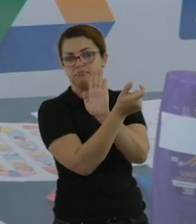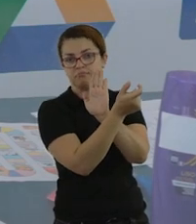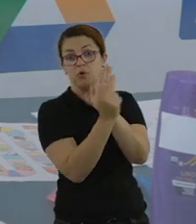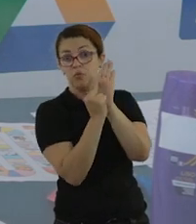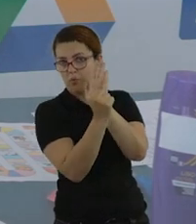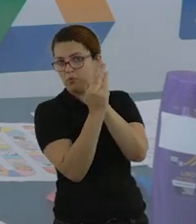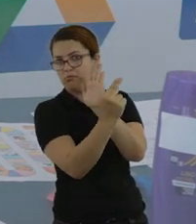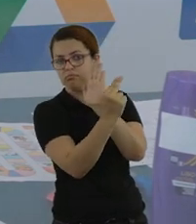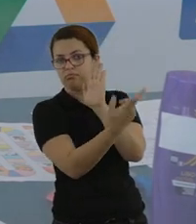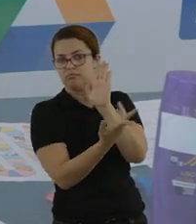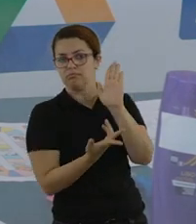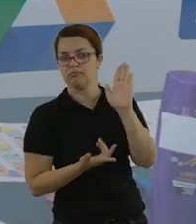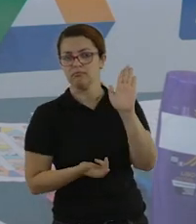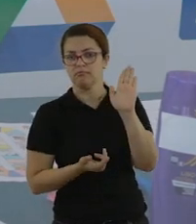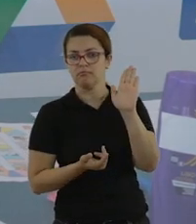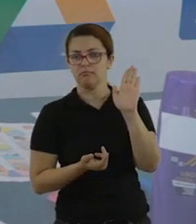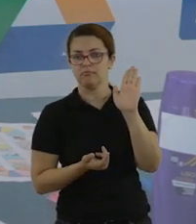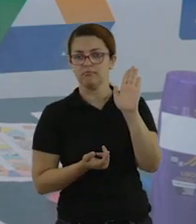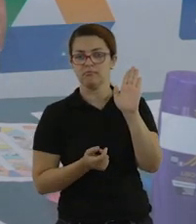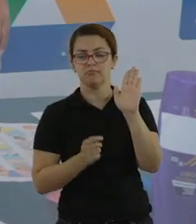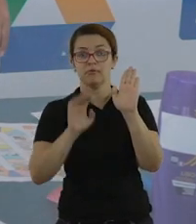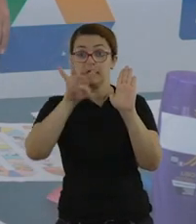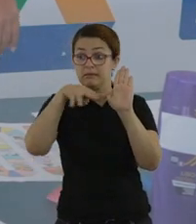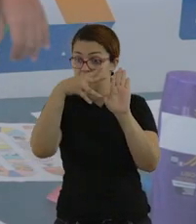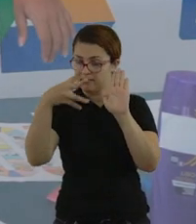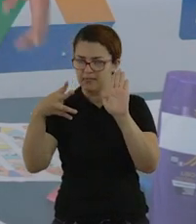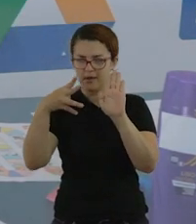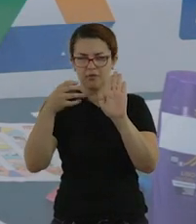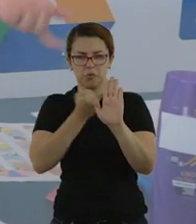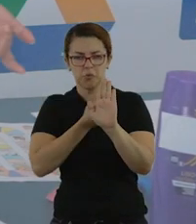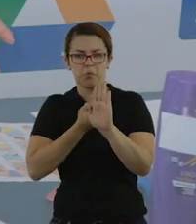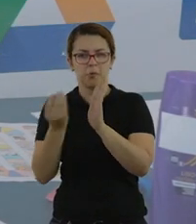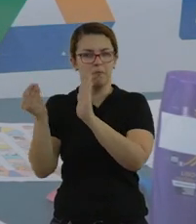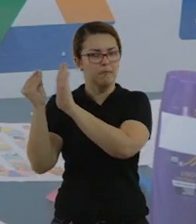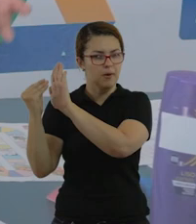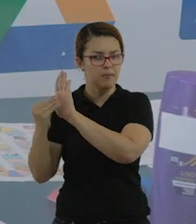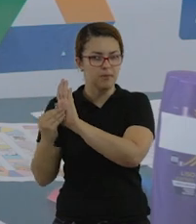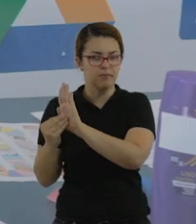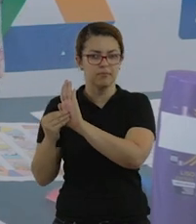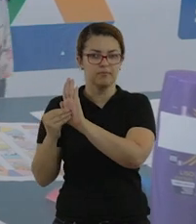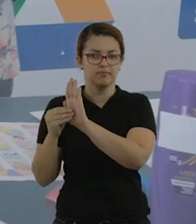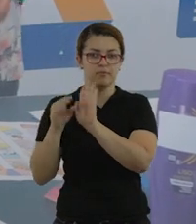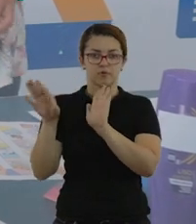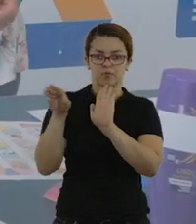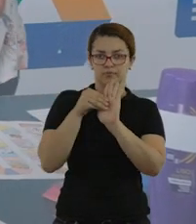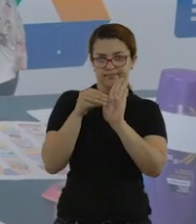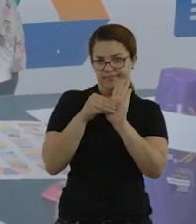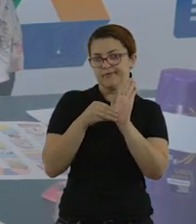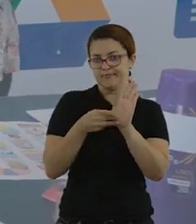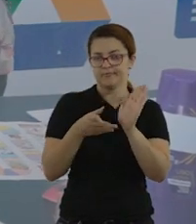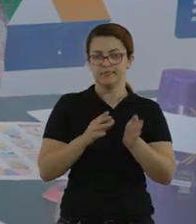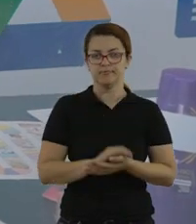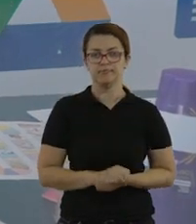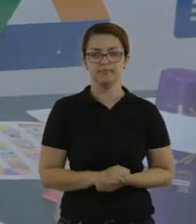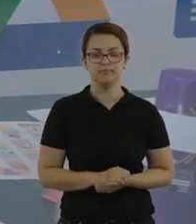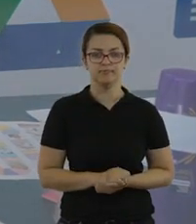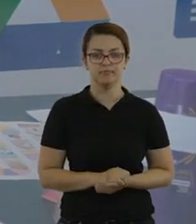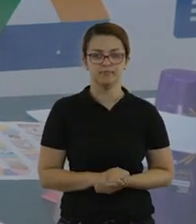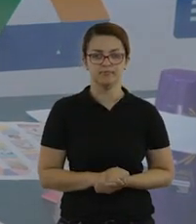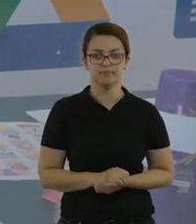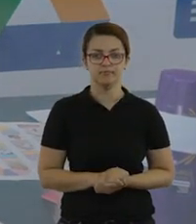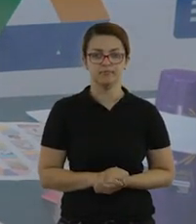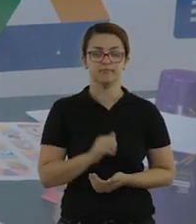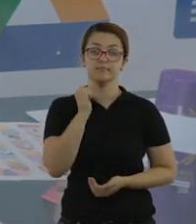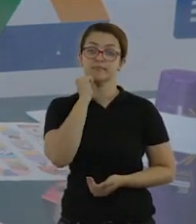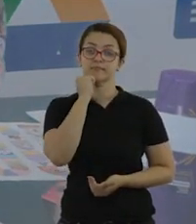palavras. Esta é a escrita do número por extenso, tá? E aquela tabela que vocês confeccionaram vai ajudar na escrita, ok?